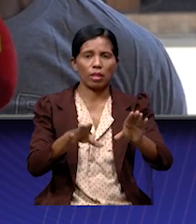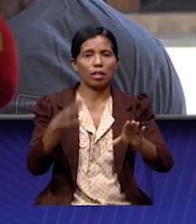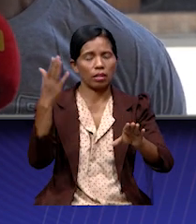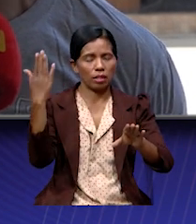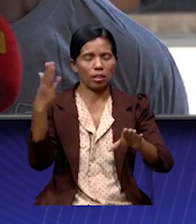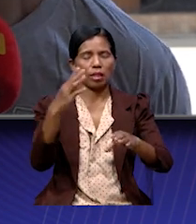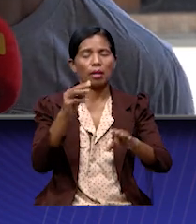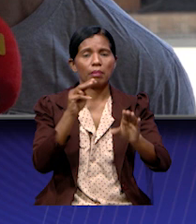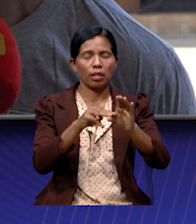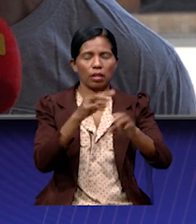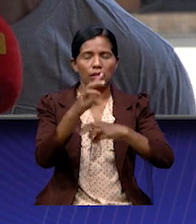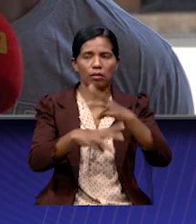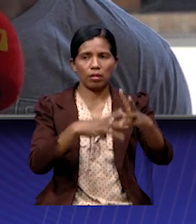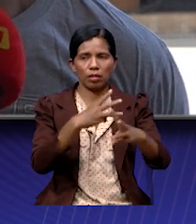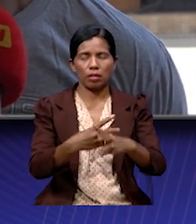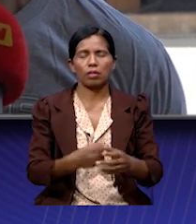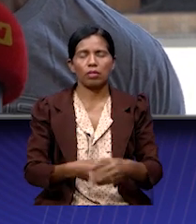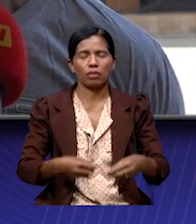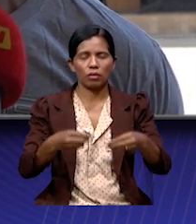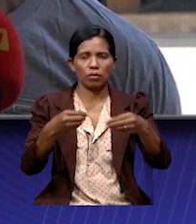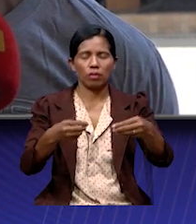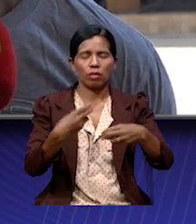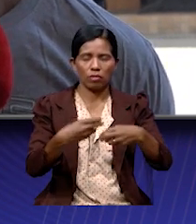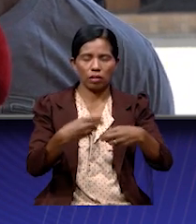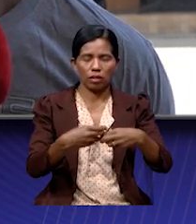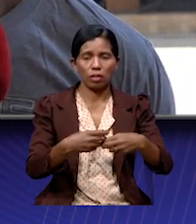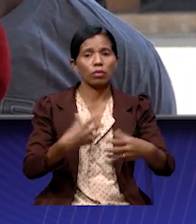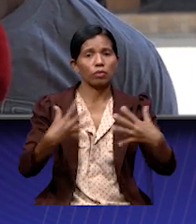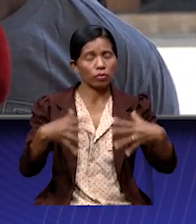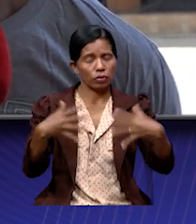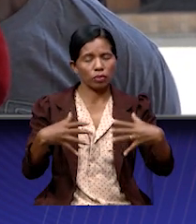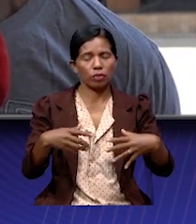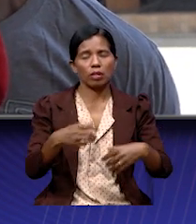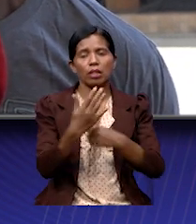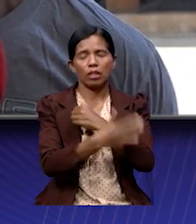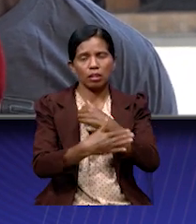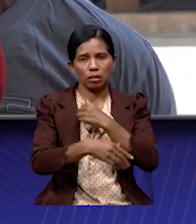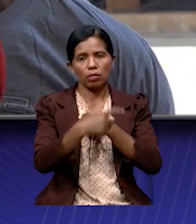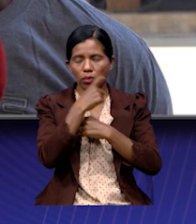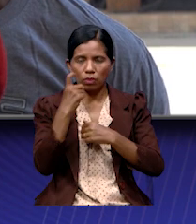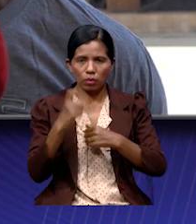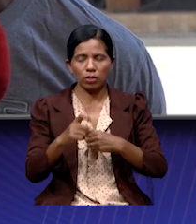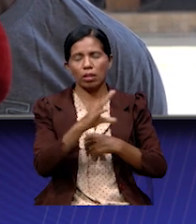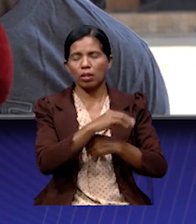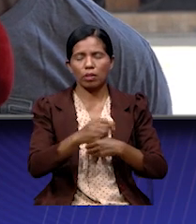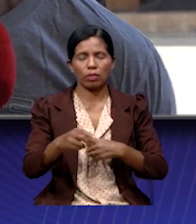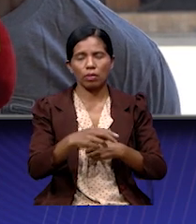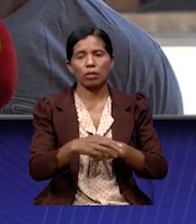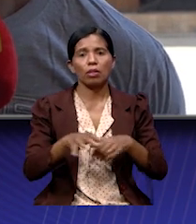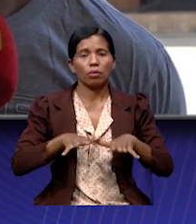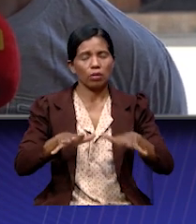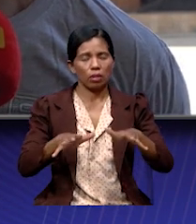bi. Fono Rusia, oh Ukraine. Nemos impact tu bod. Nebe kami mus se kami sosa mak saya, kami